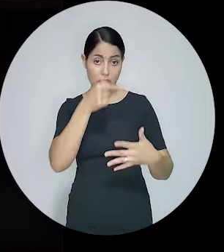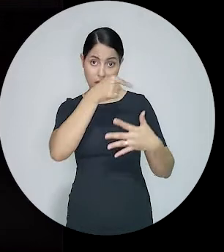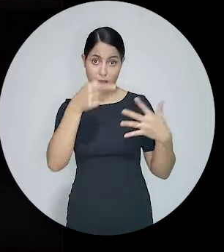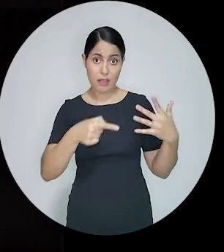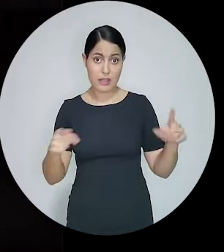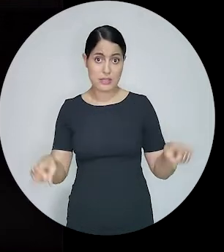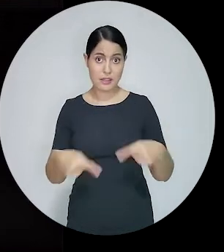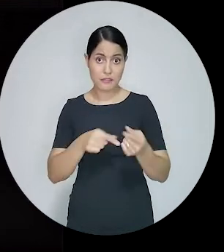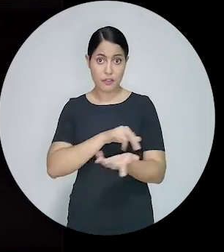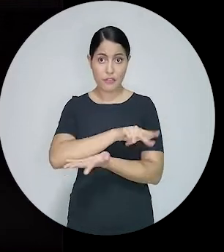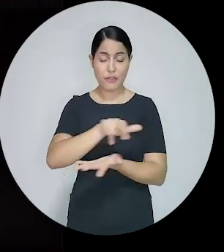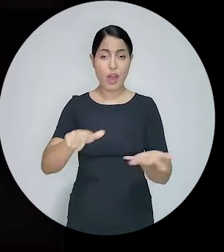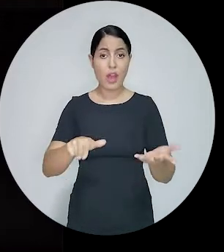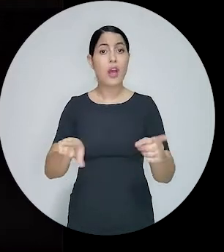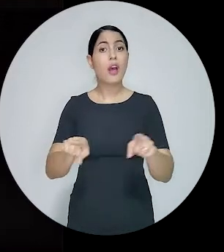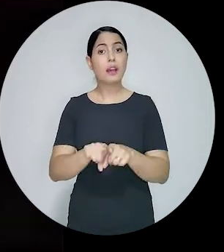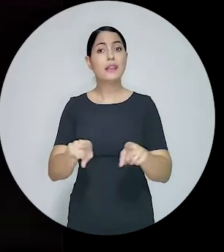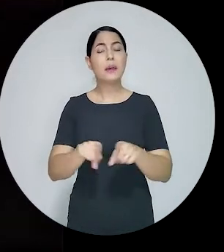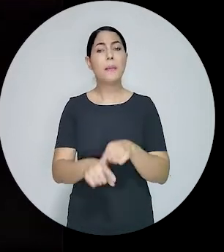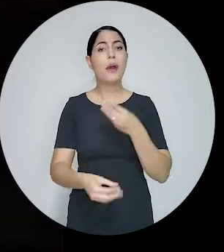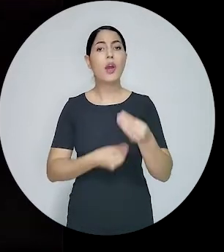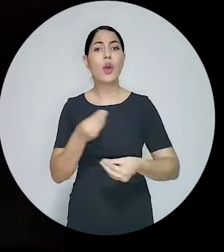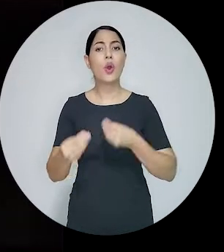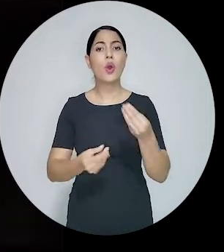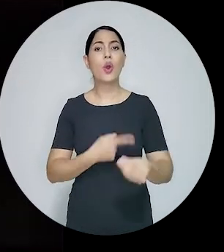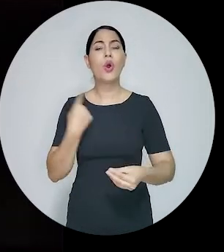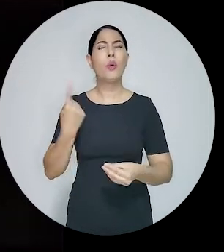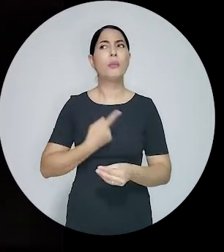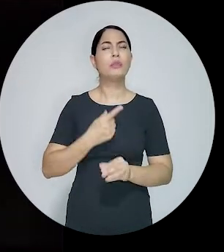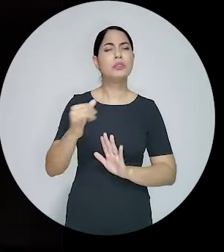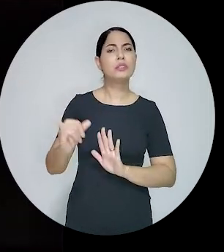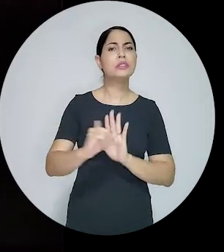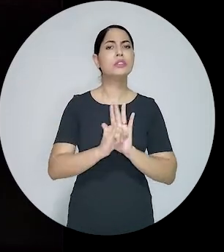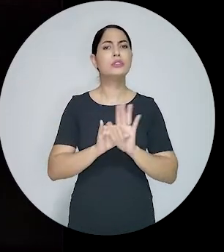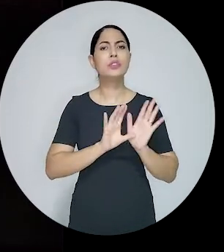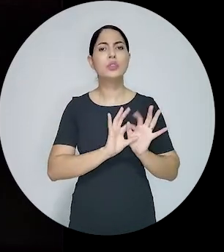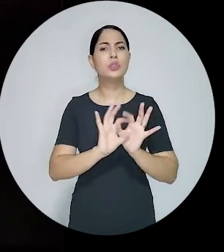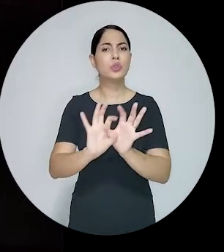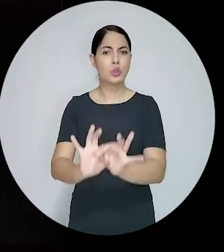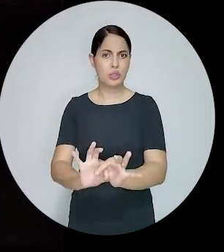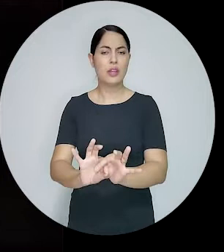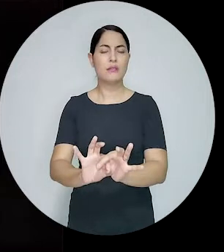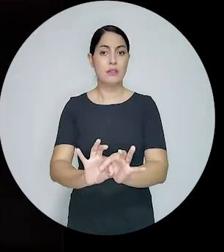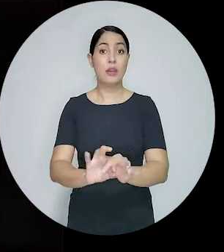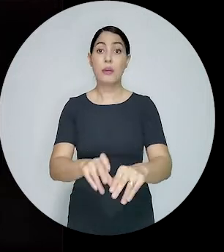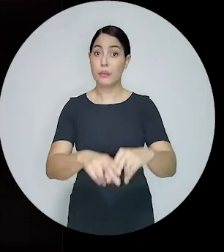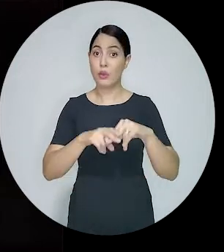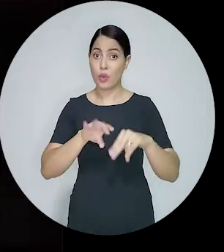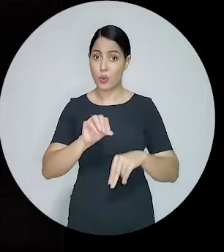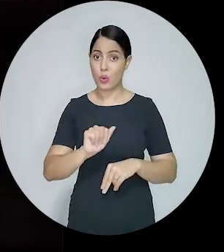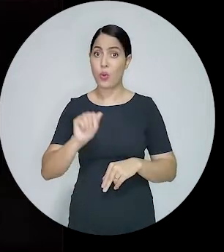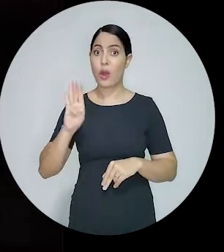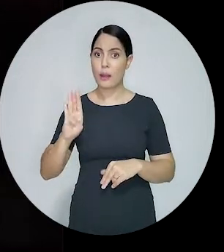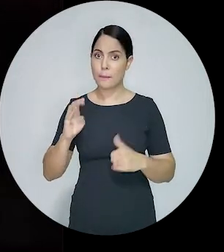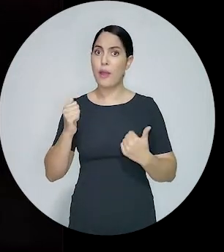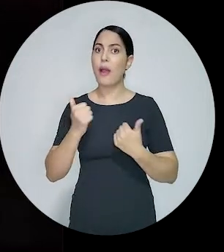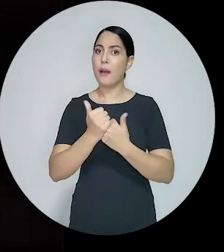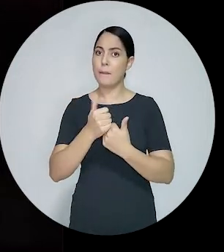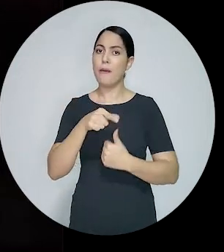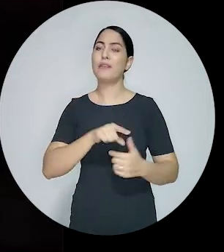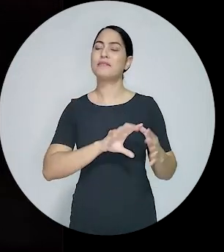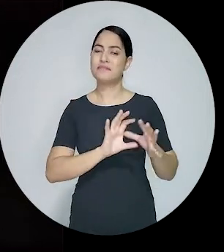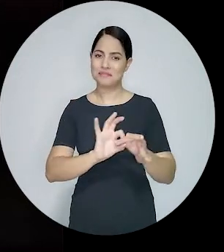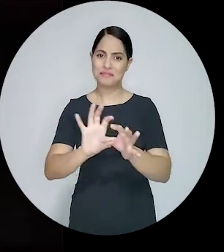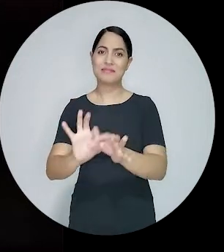para a efetivação desse direito e quais são as boas práticas que a gente identifica em relação a isso. A Ordem contribui nesse